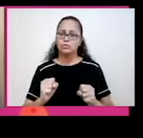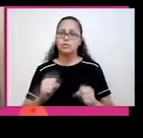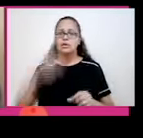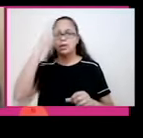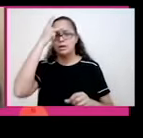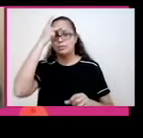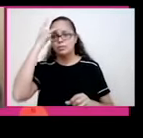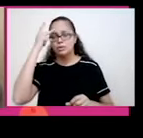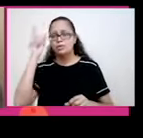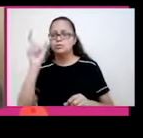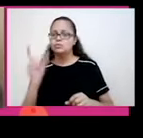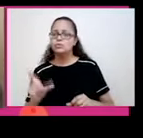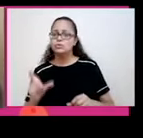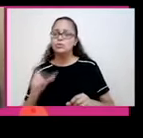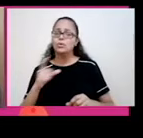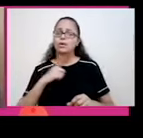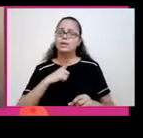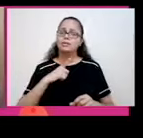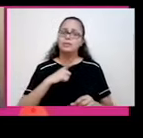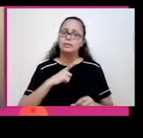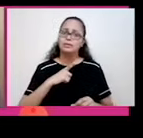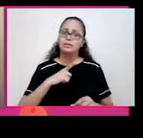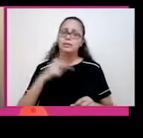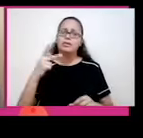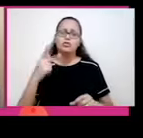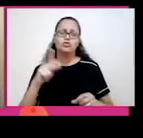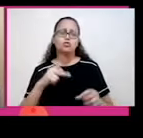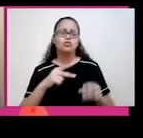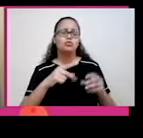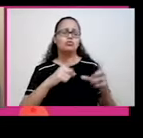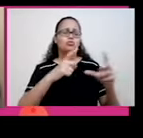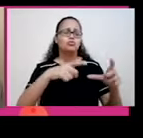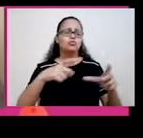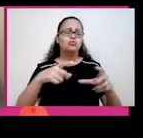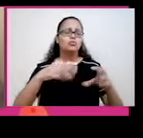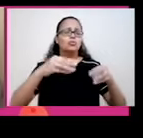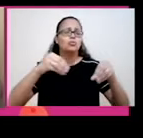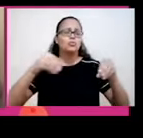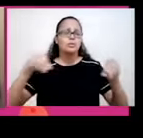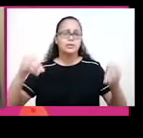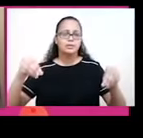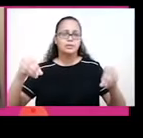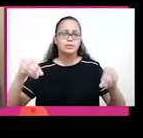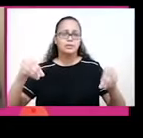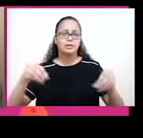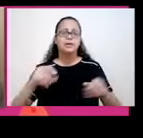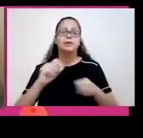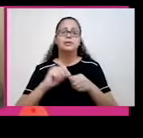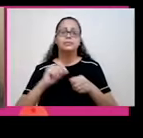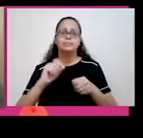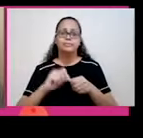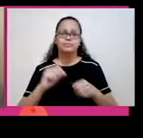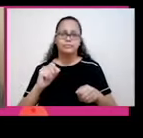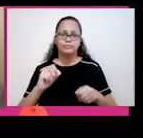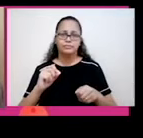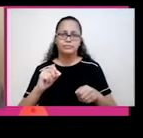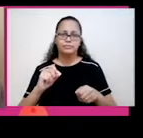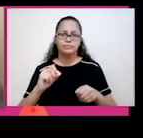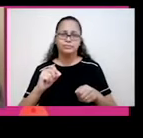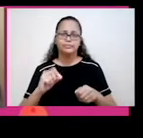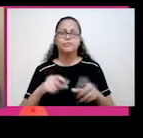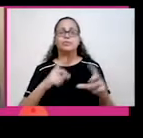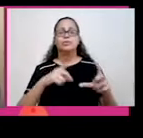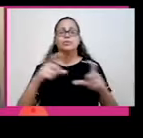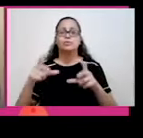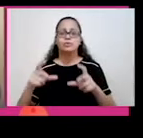pessoa individualmente, pudesse ter aí a sua propriedade. Criou-se também com essa política as zonas especiais, as zonas econômicas especiais,